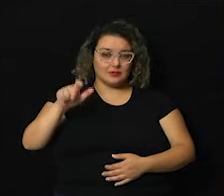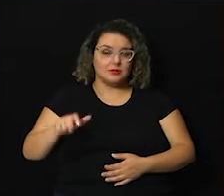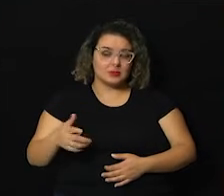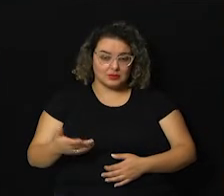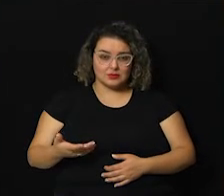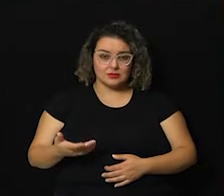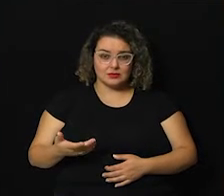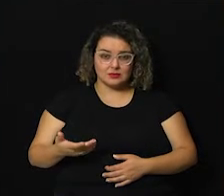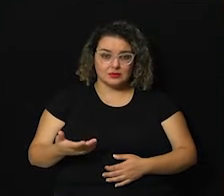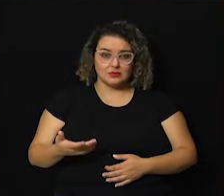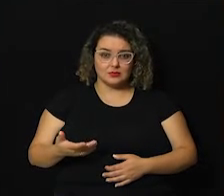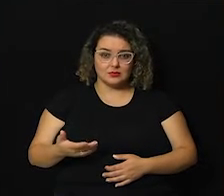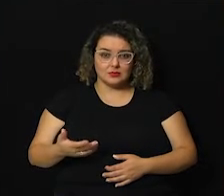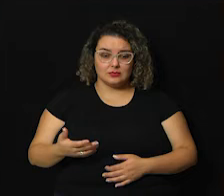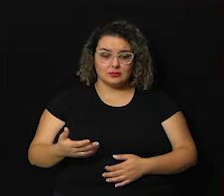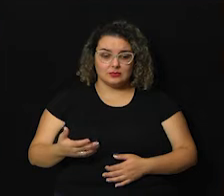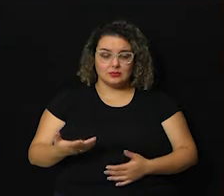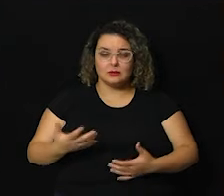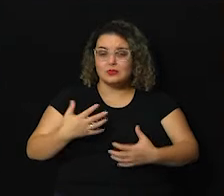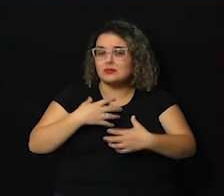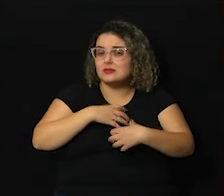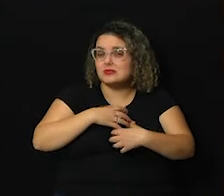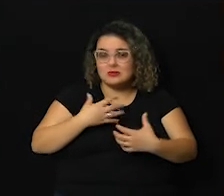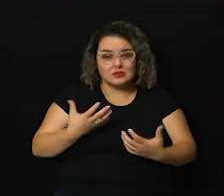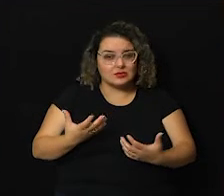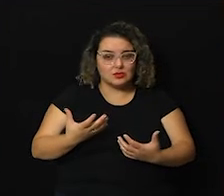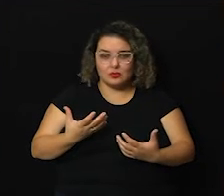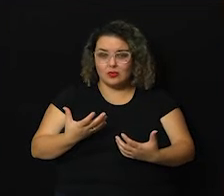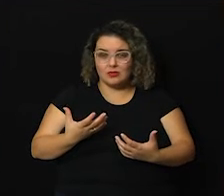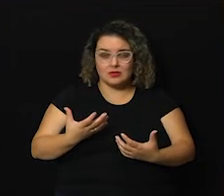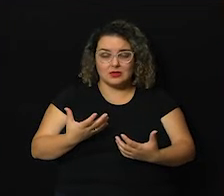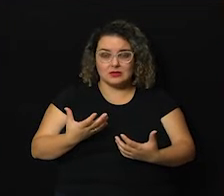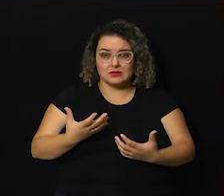indivíduo. Então, quando está diante de uma situação que os sintomas são